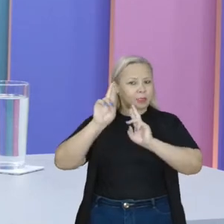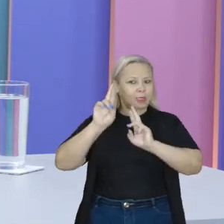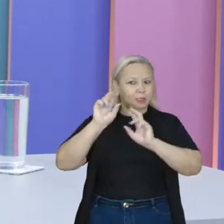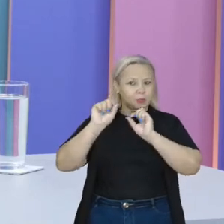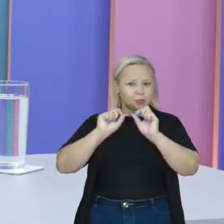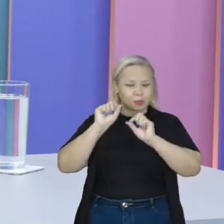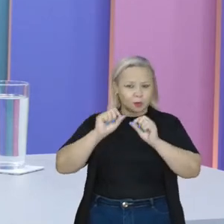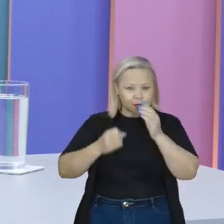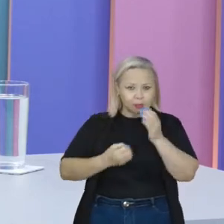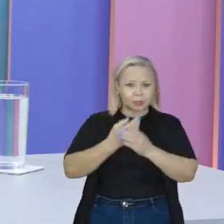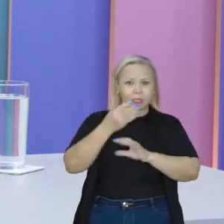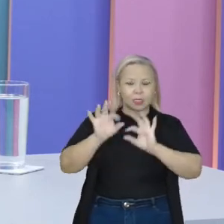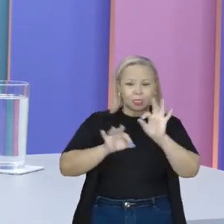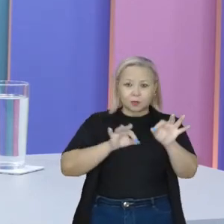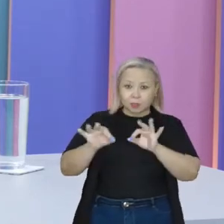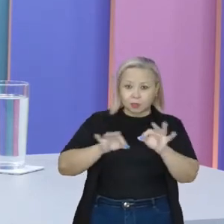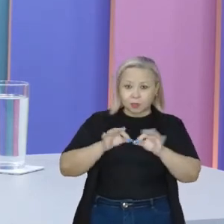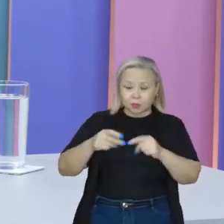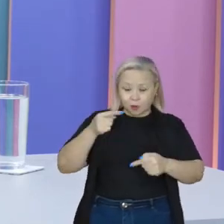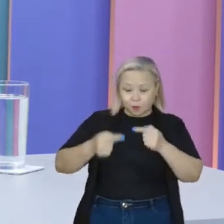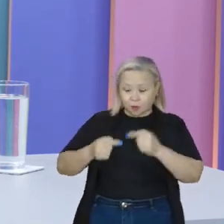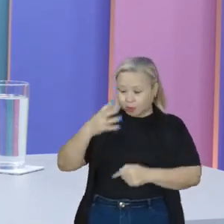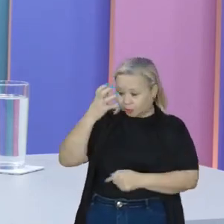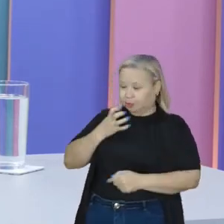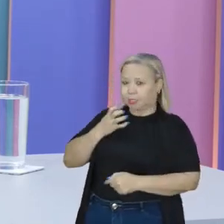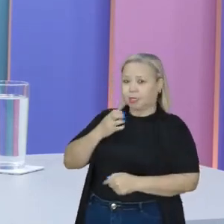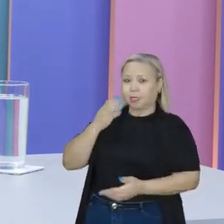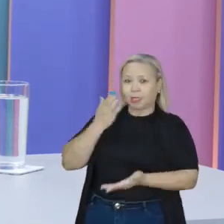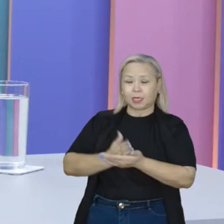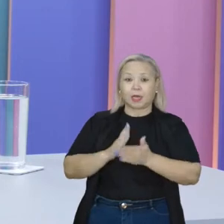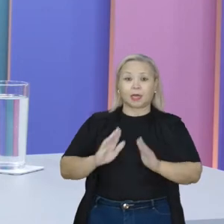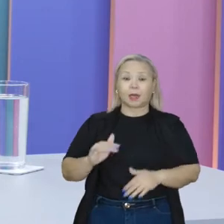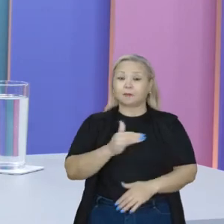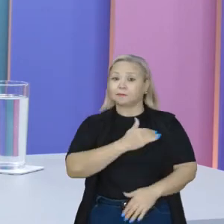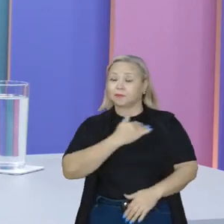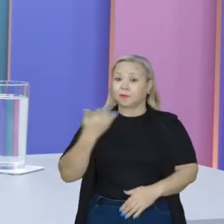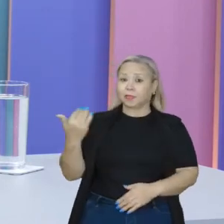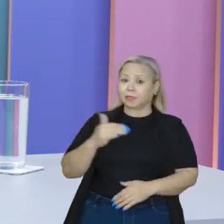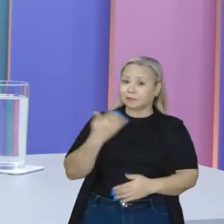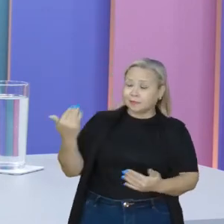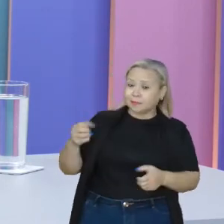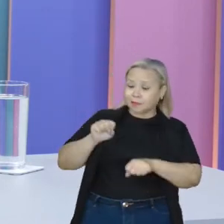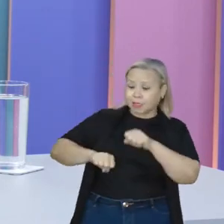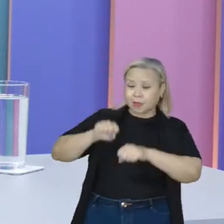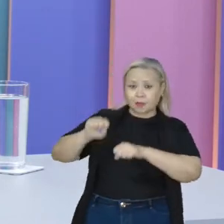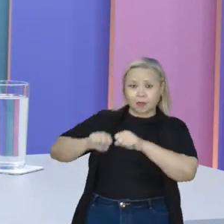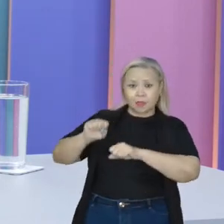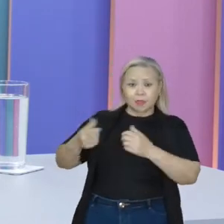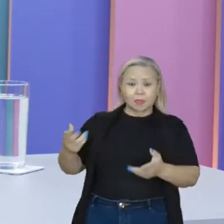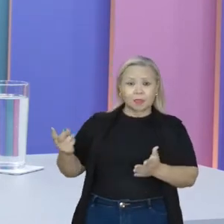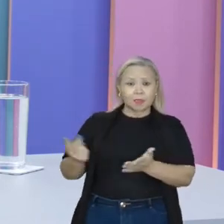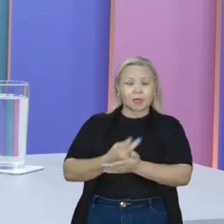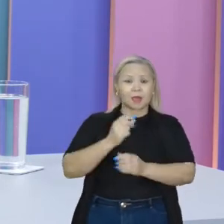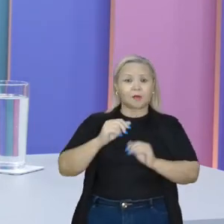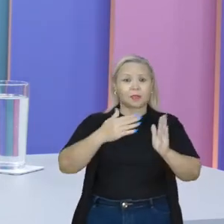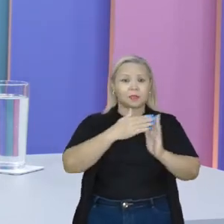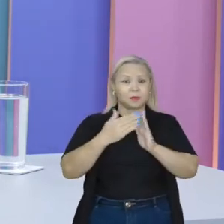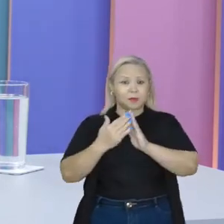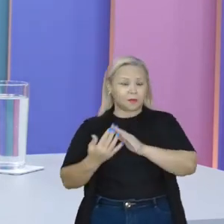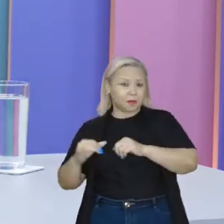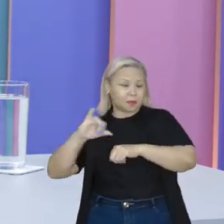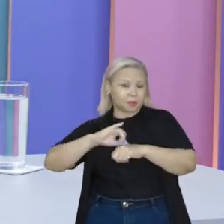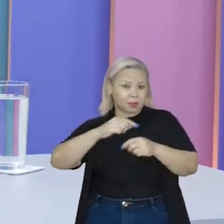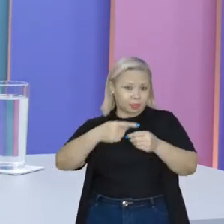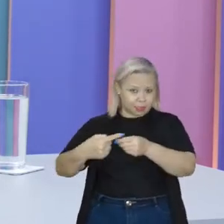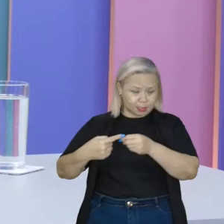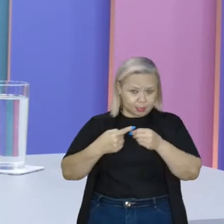se estabeleça uma política séria que acabe com essa mortandade que acontece nas periferias dos nossos centros, né? E também